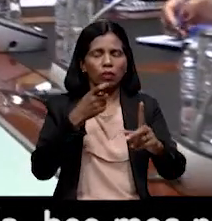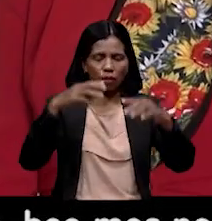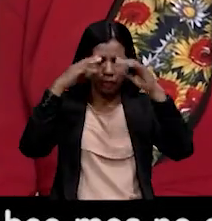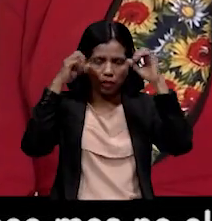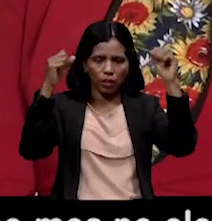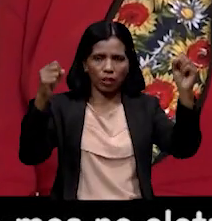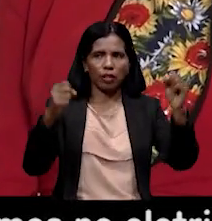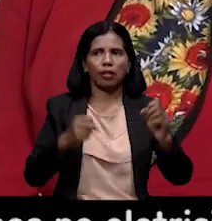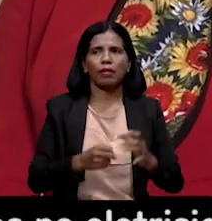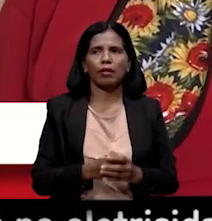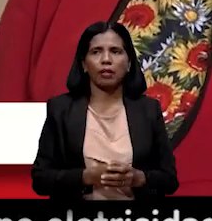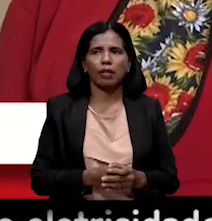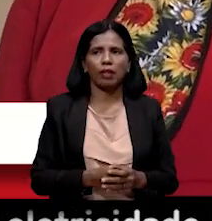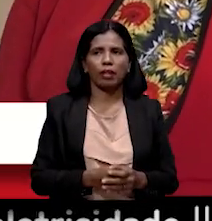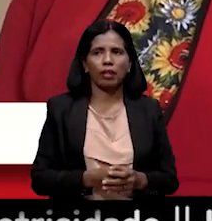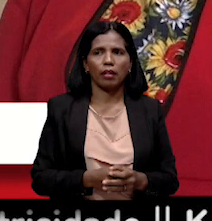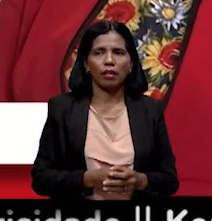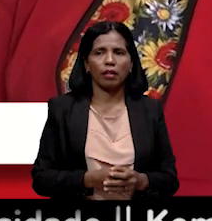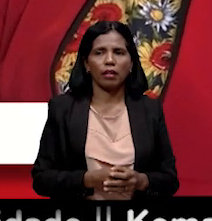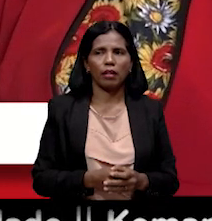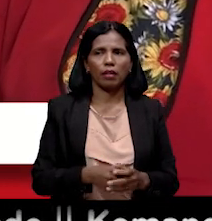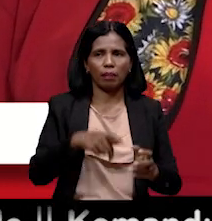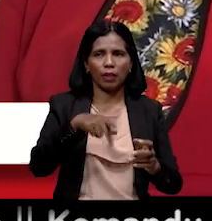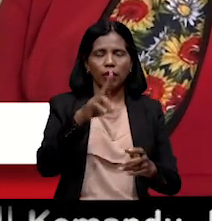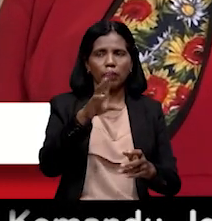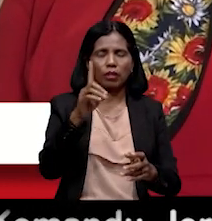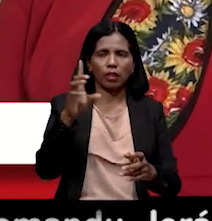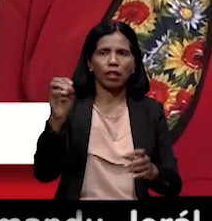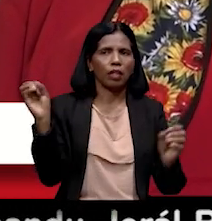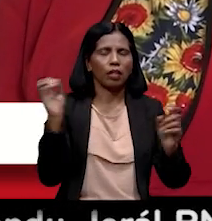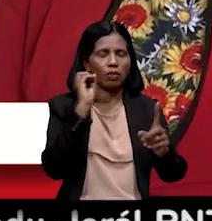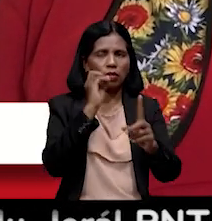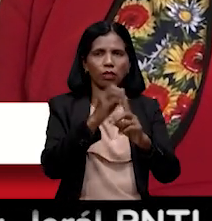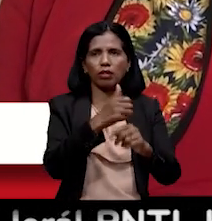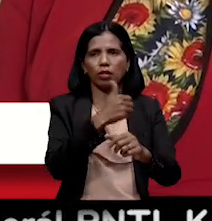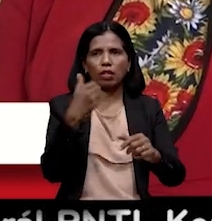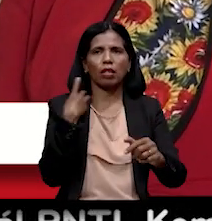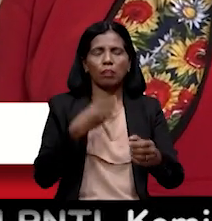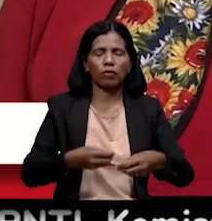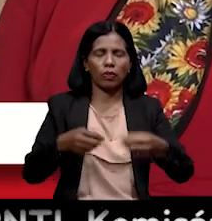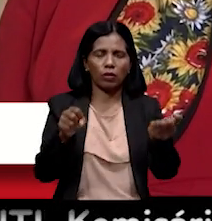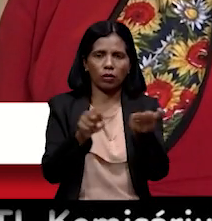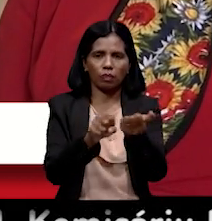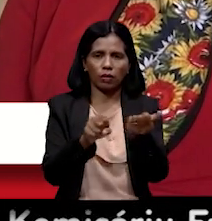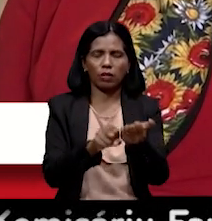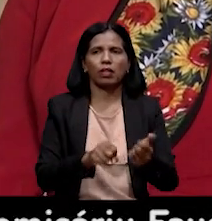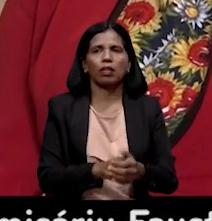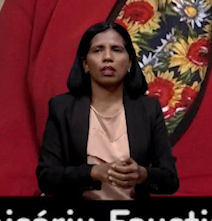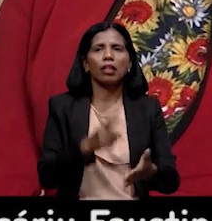Larasik. Em princípio, PURD lai obsessão sirap, ame fo apoio saída